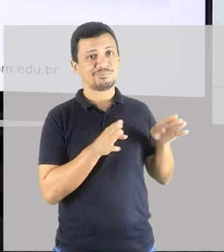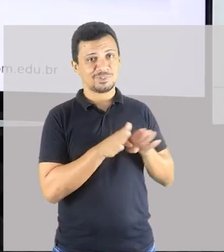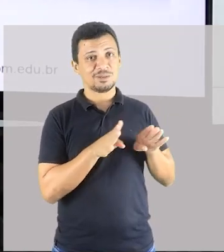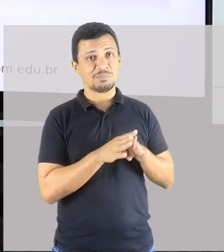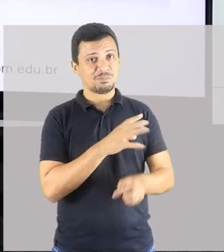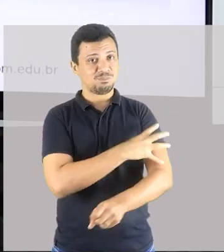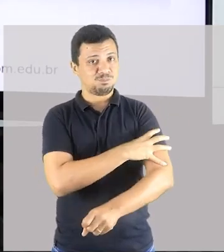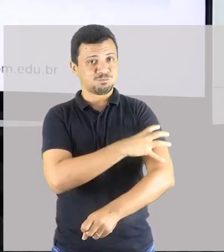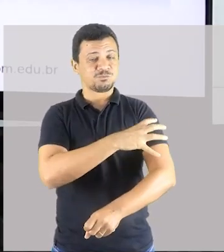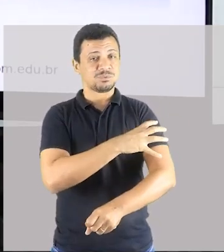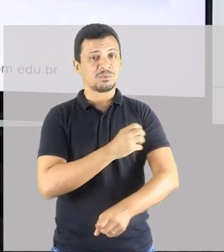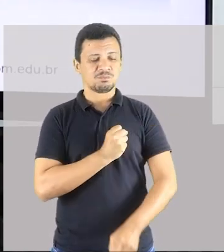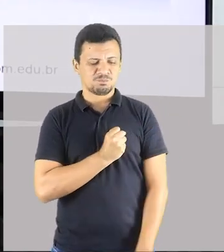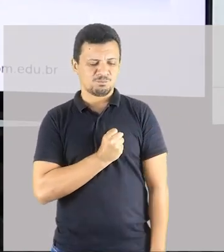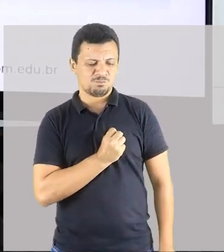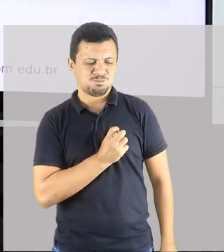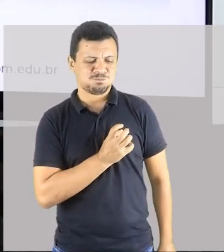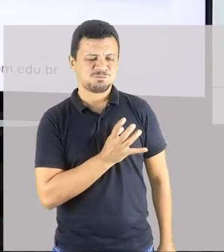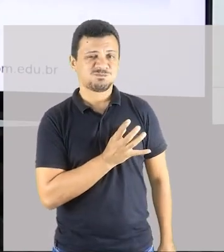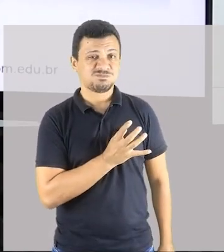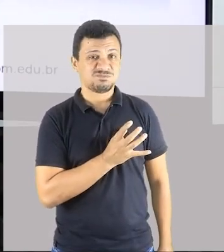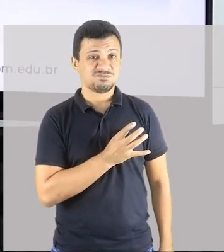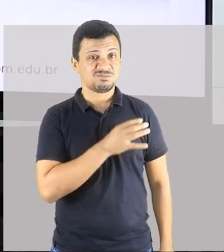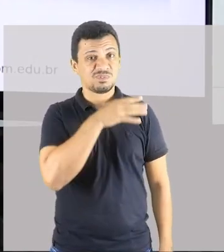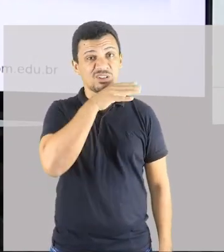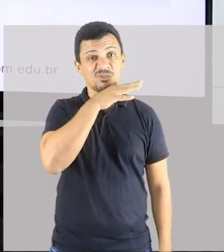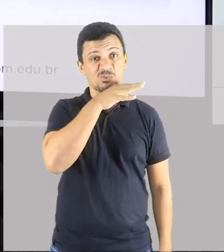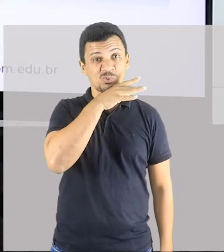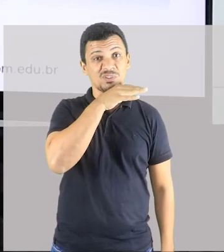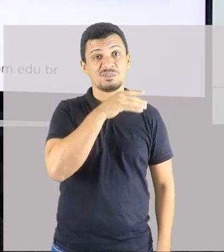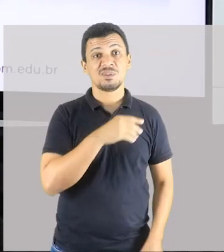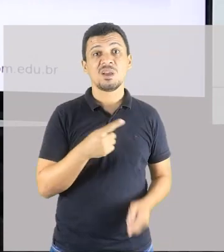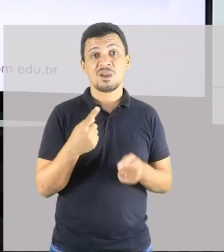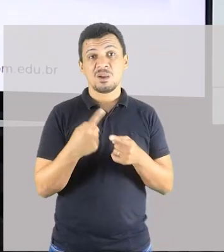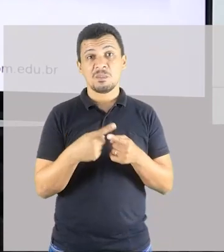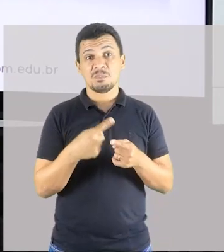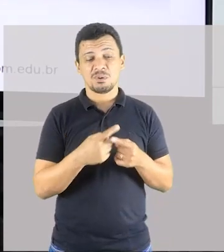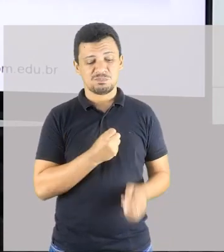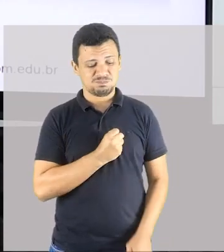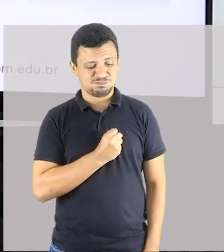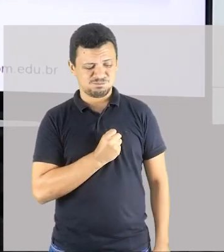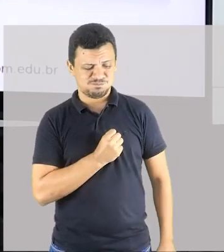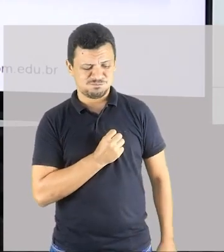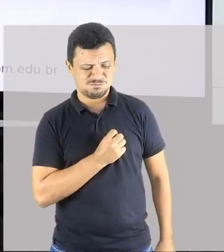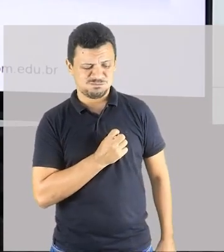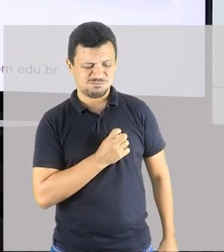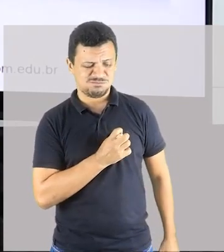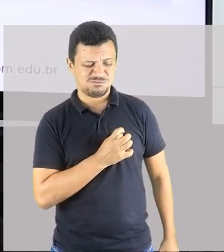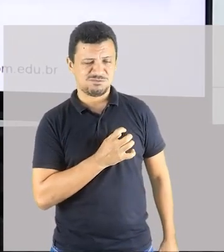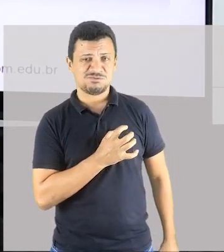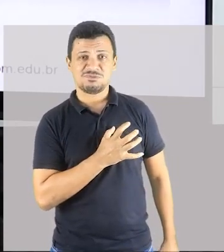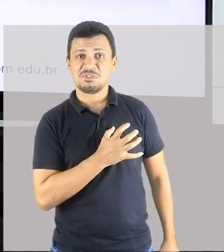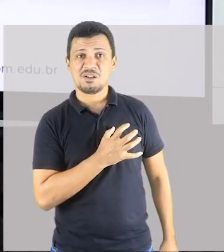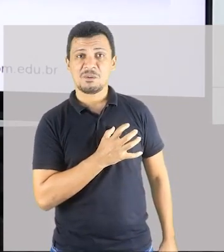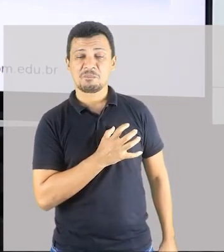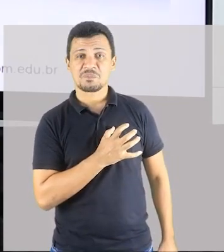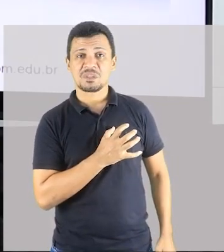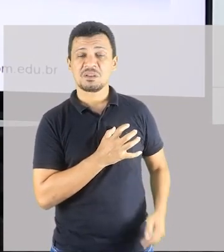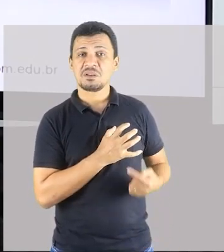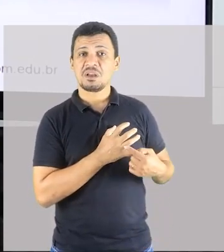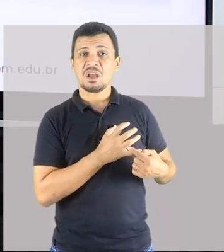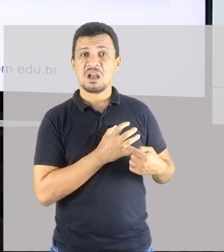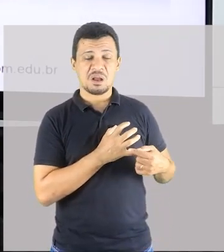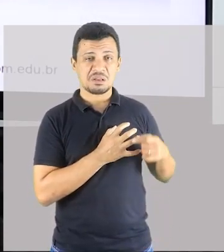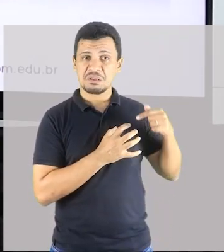músculo, só que é uma hipertrofia maligna, porque ele cresce, o coração ele aumenta sem que aumente também